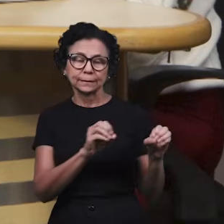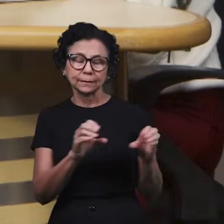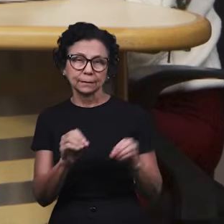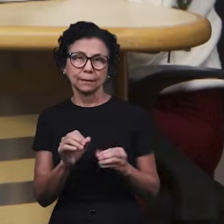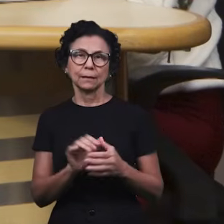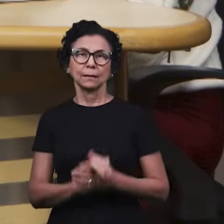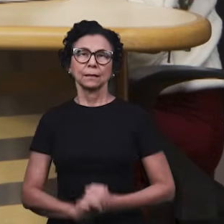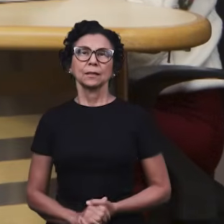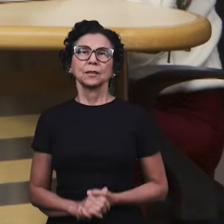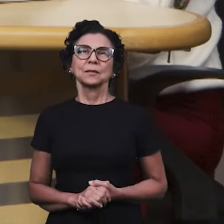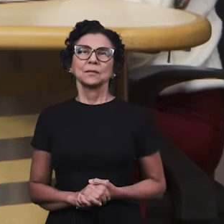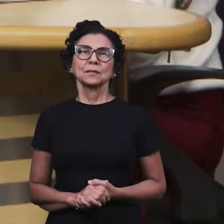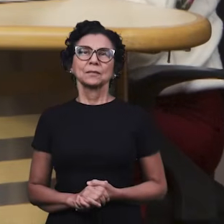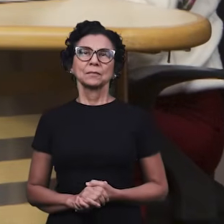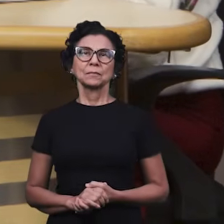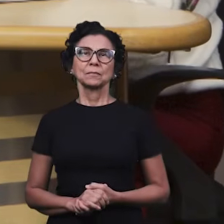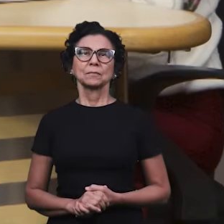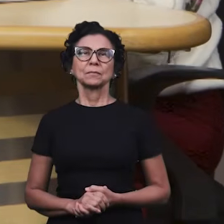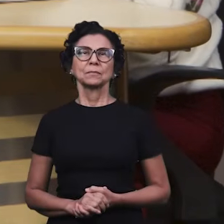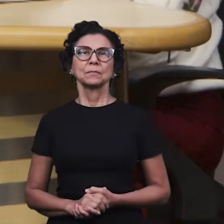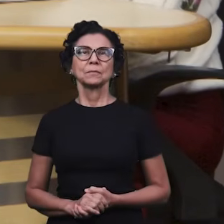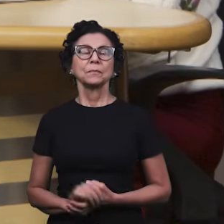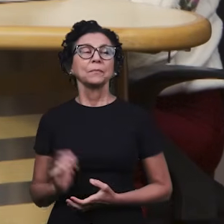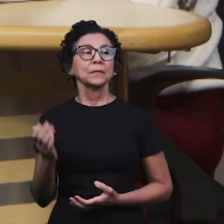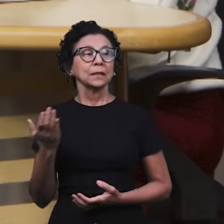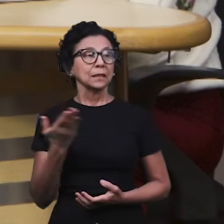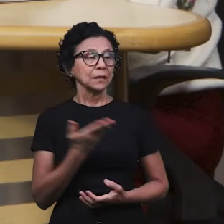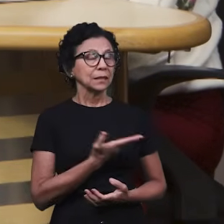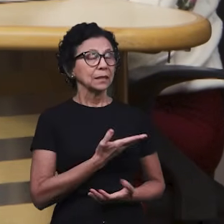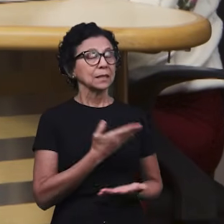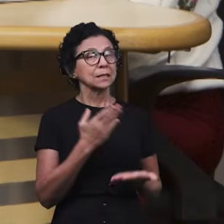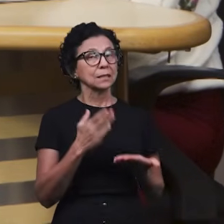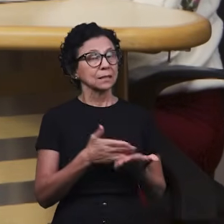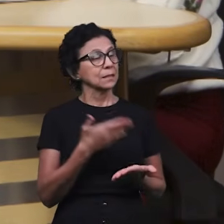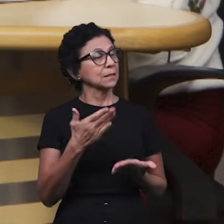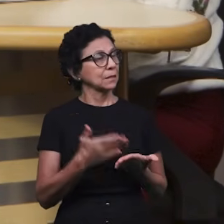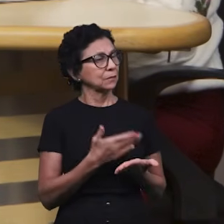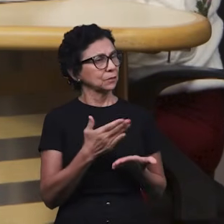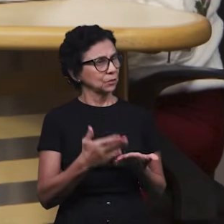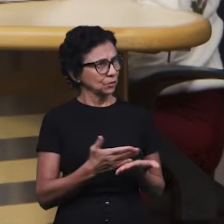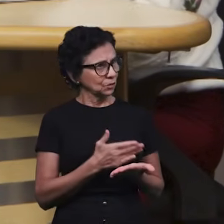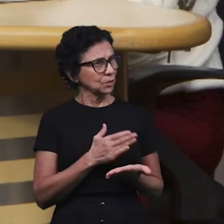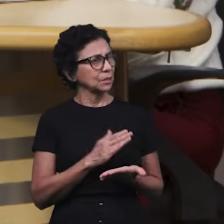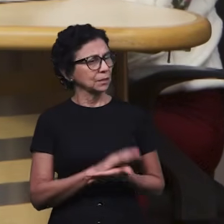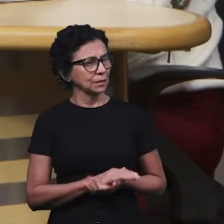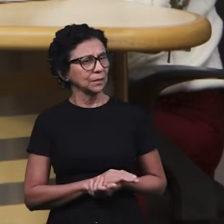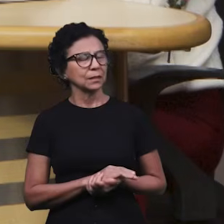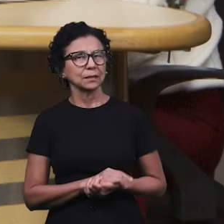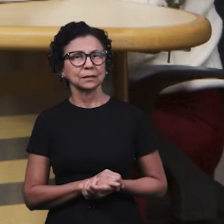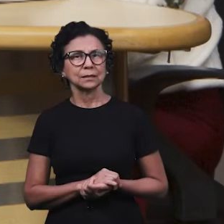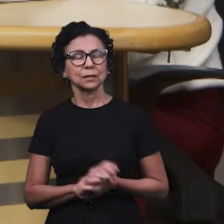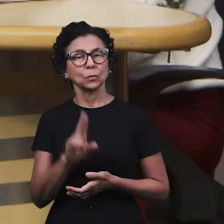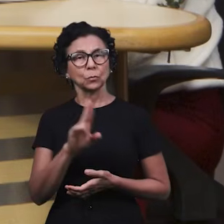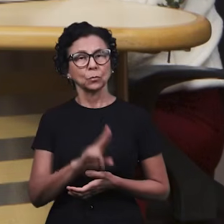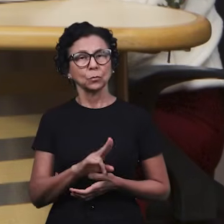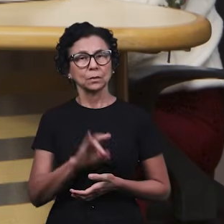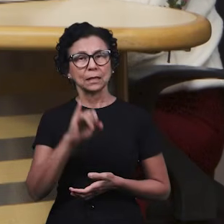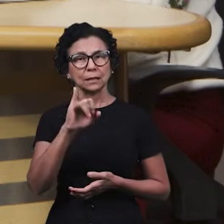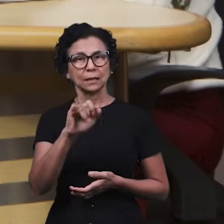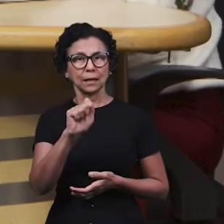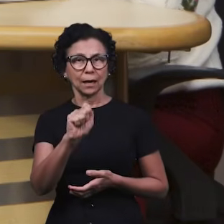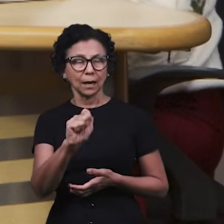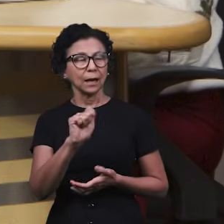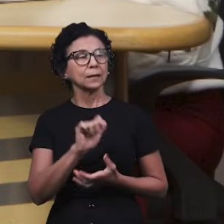revistinha que é feita, né, a Bianca conversou conosco nos episódios anteriores, fazendo uso da inteligência